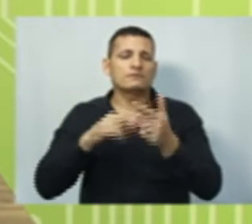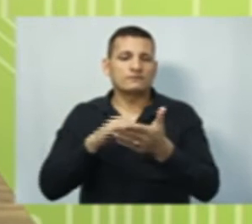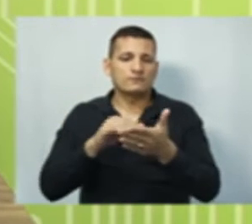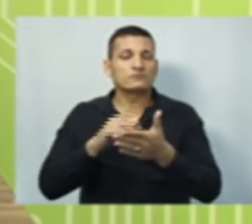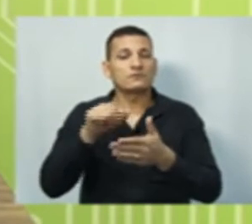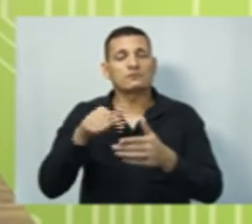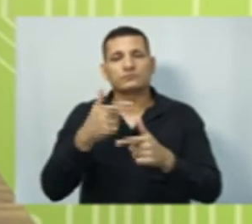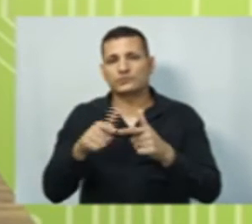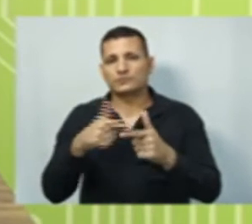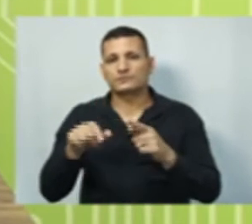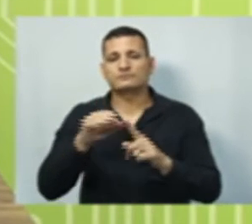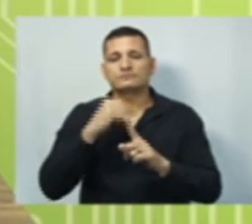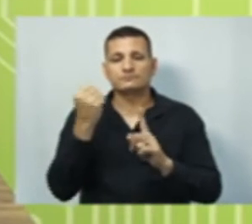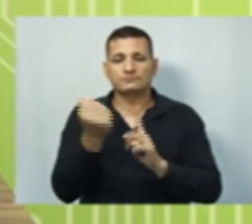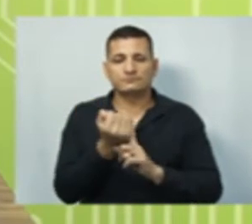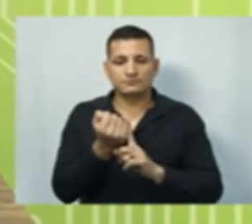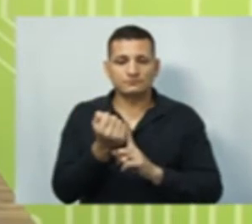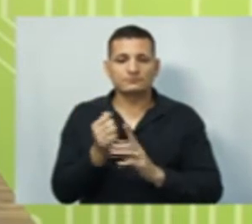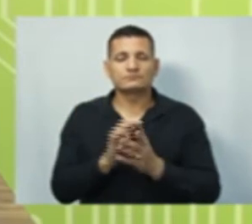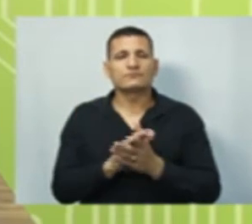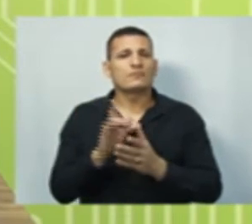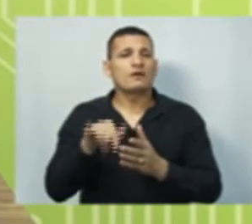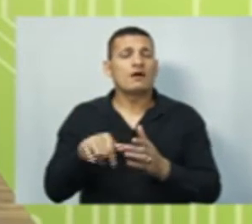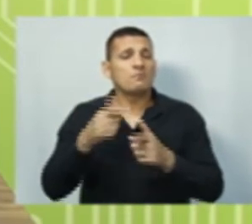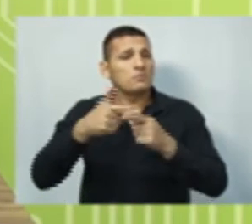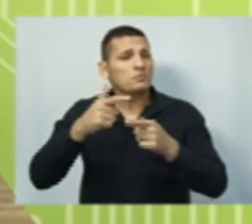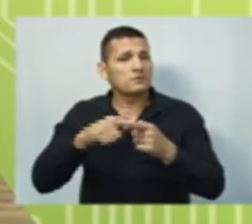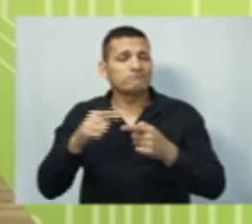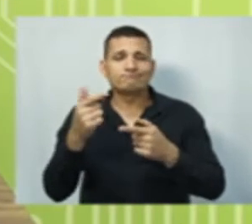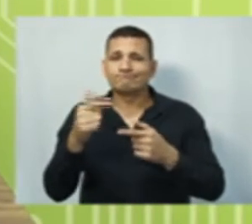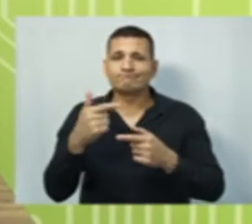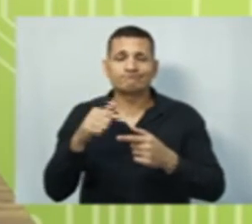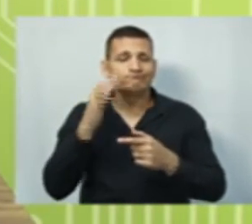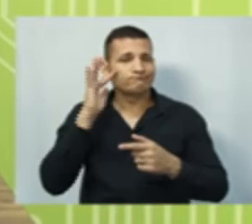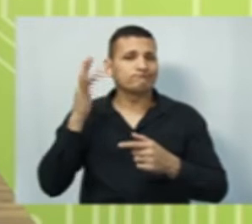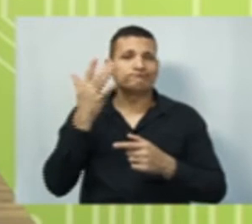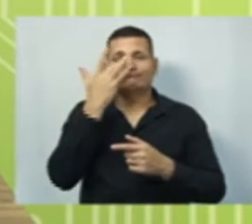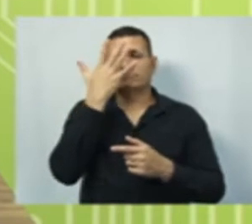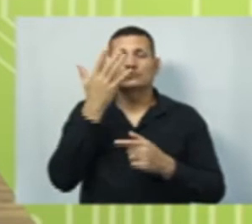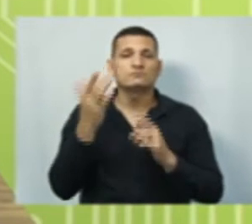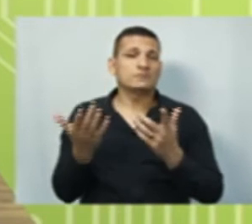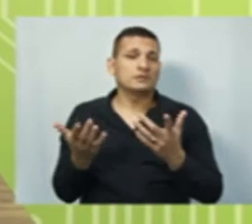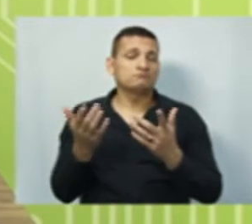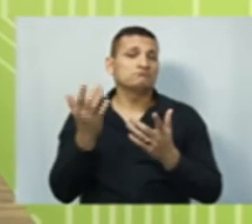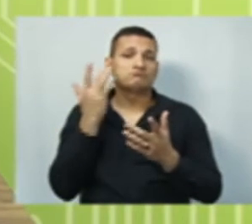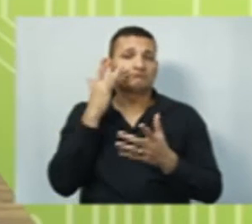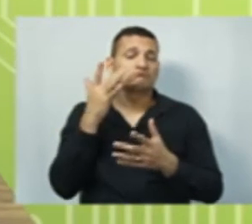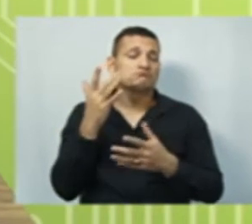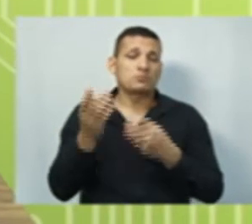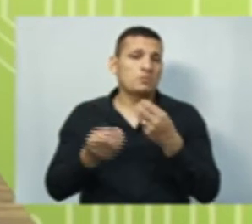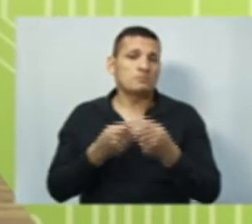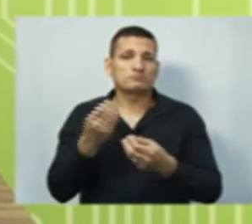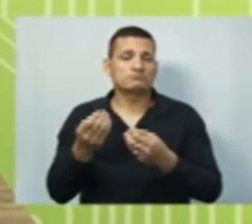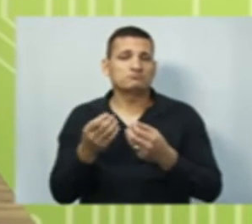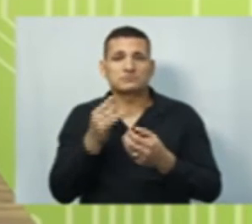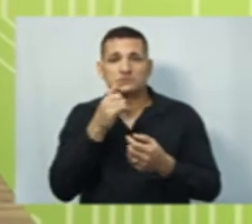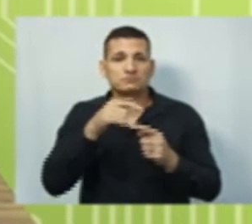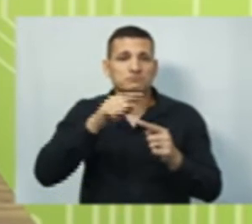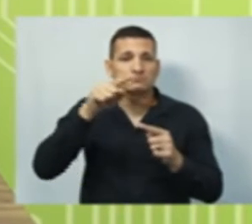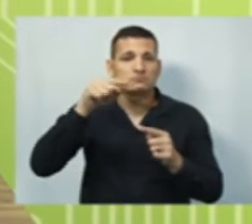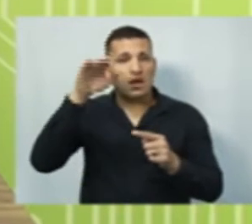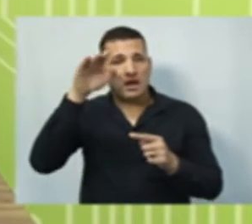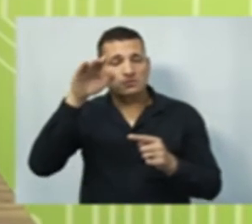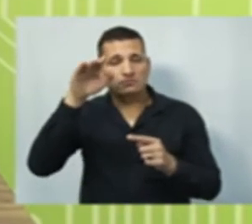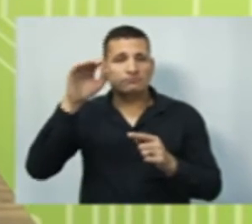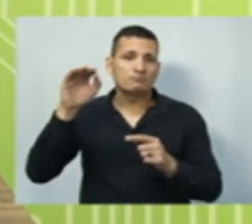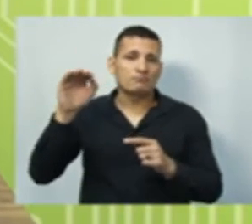social. Então, esse aí é um problema que não tem solução fácil, a gente não sabe qual que é o melhor dos mundos, se é mais inflação e menos